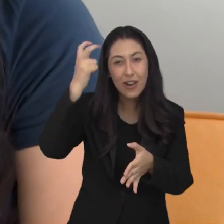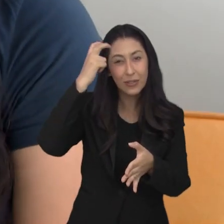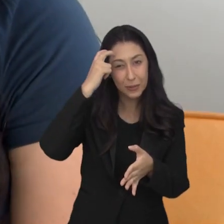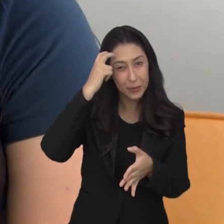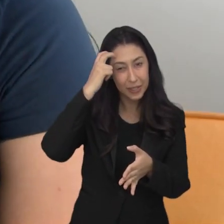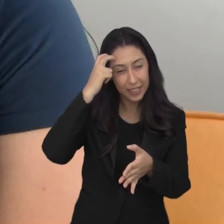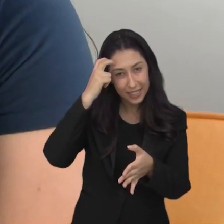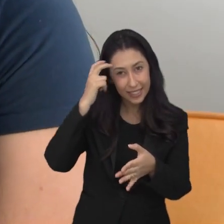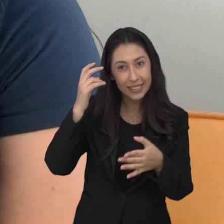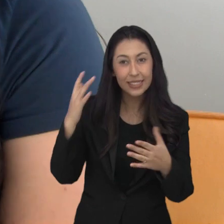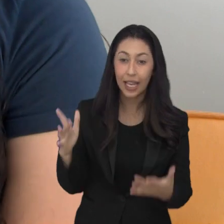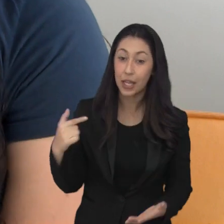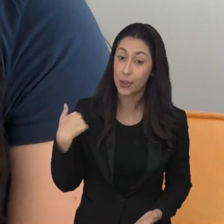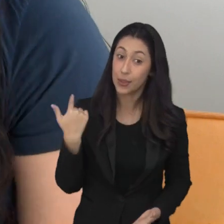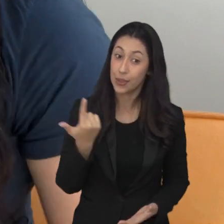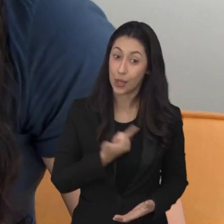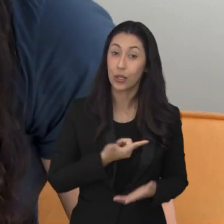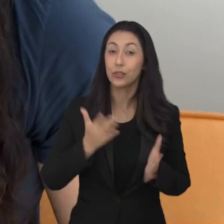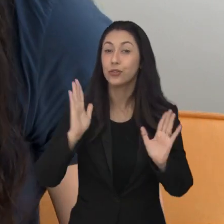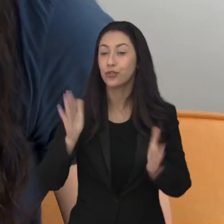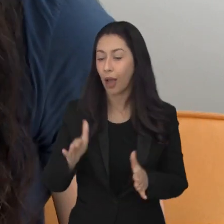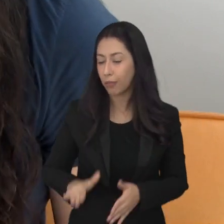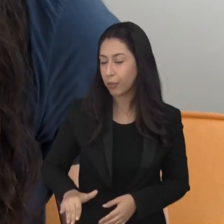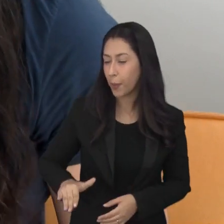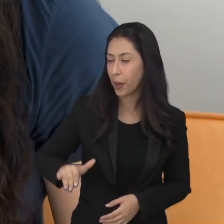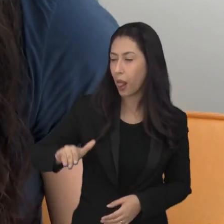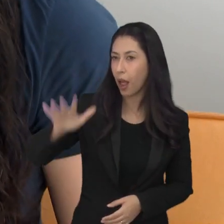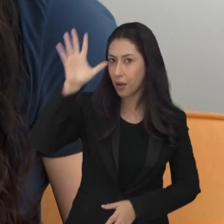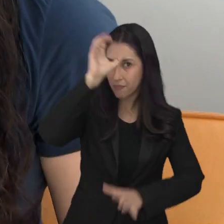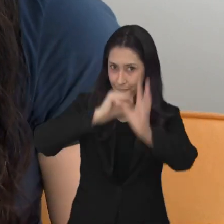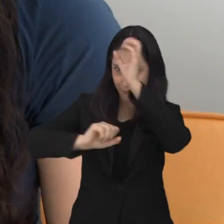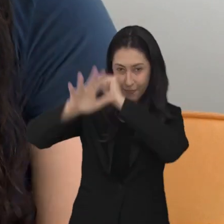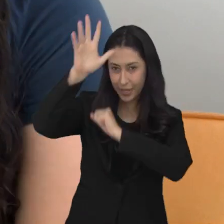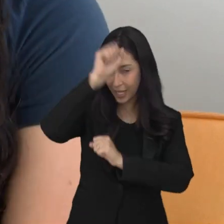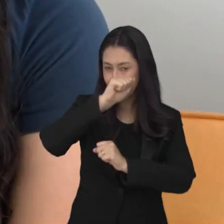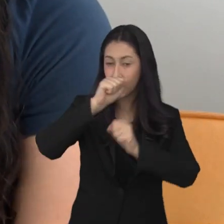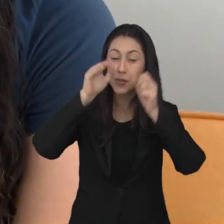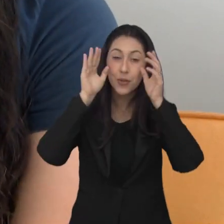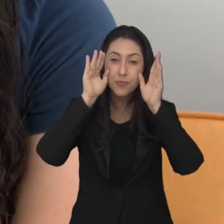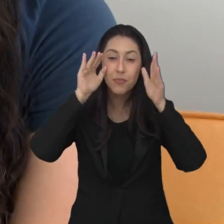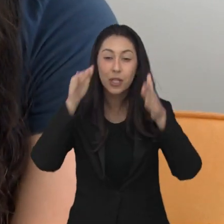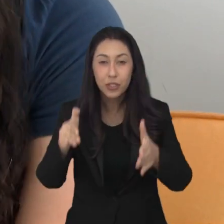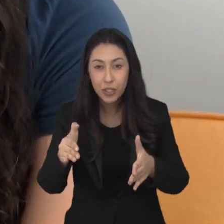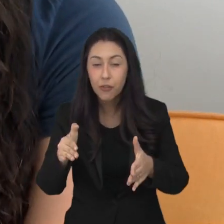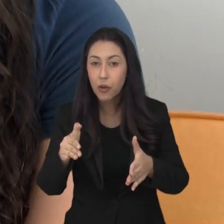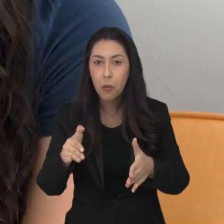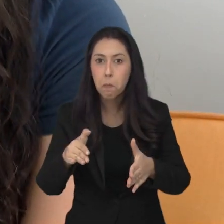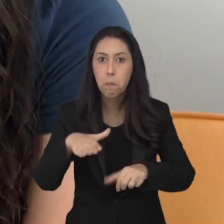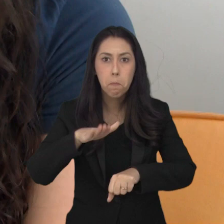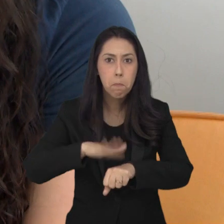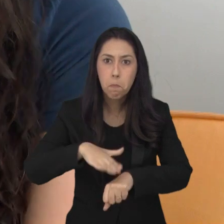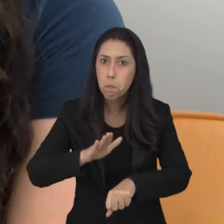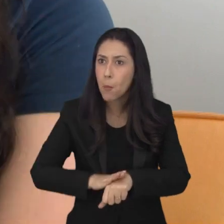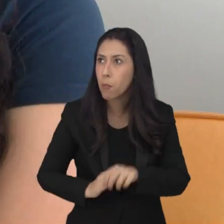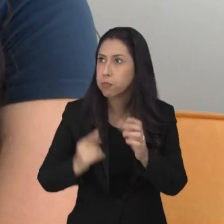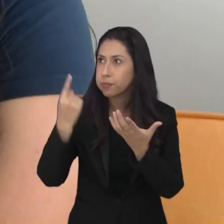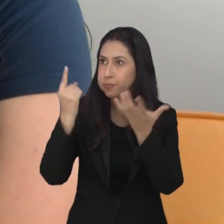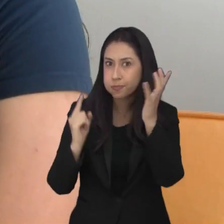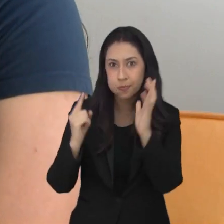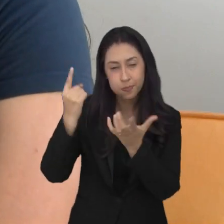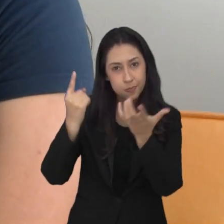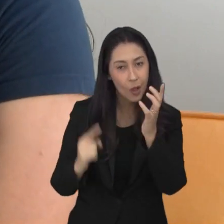cultura também, que é uma coisa que a gente está muito inserido desde pequeno. Então, vai ser pensando em trazer os ícones do